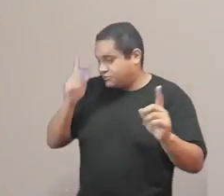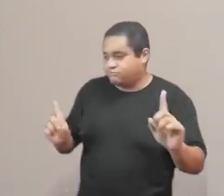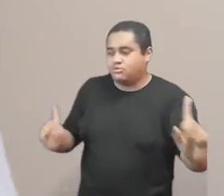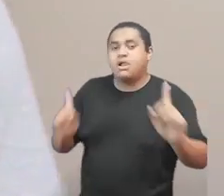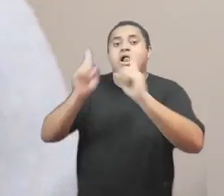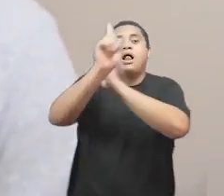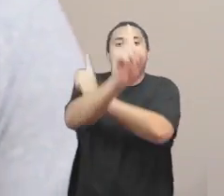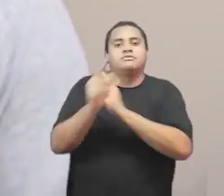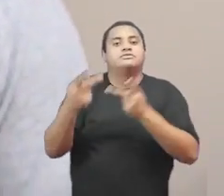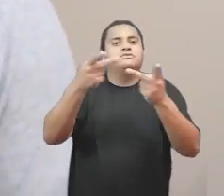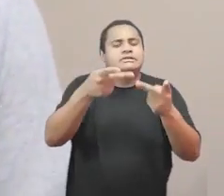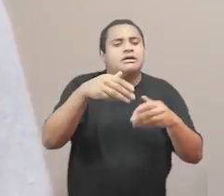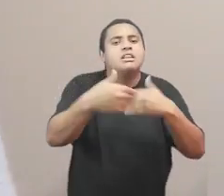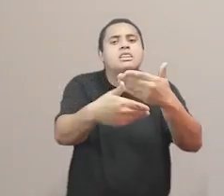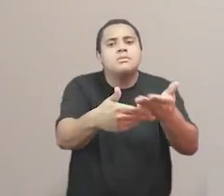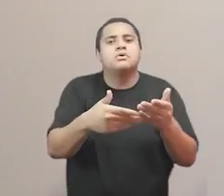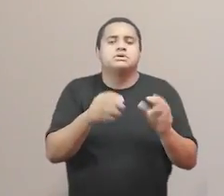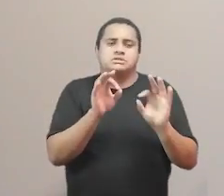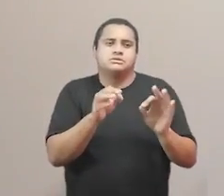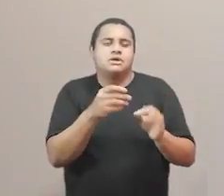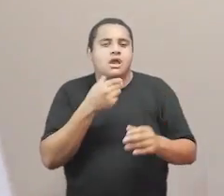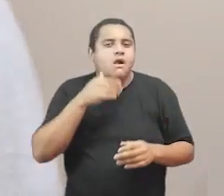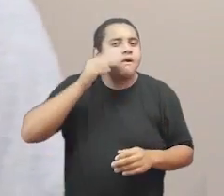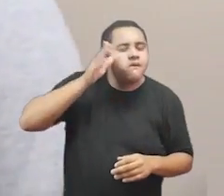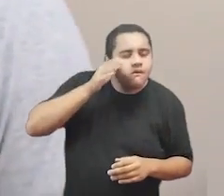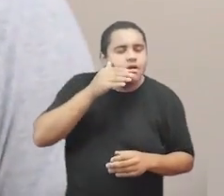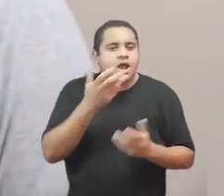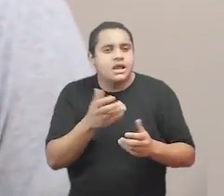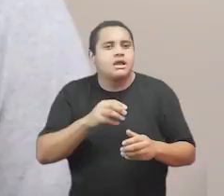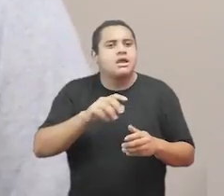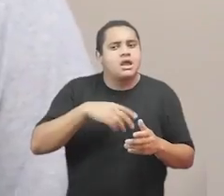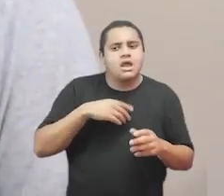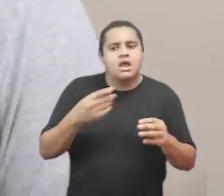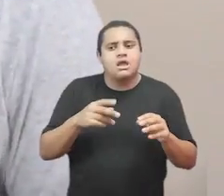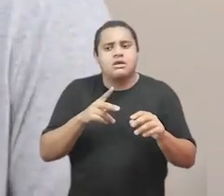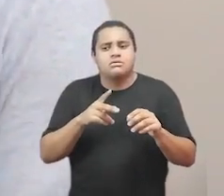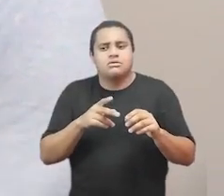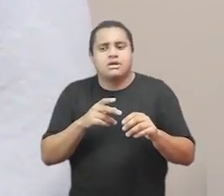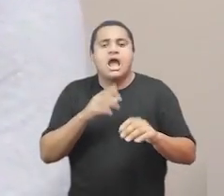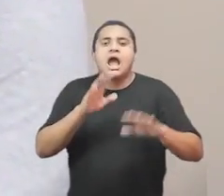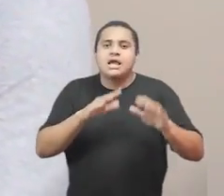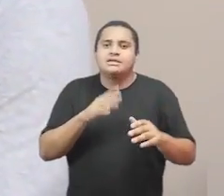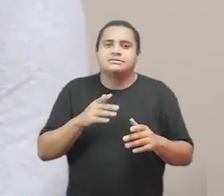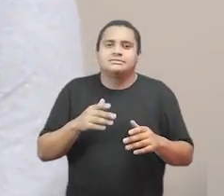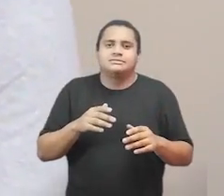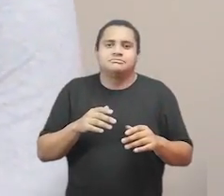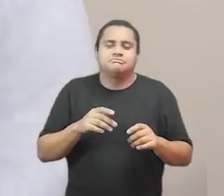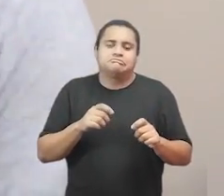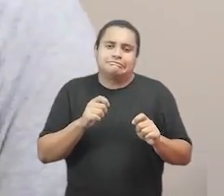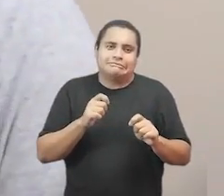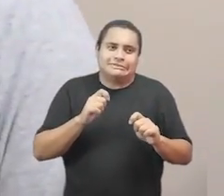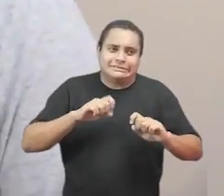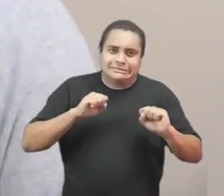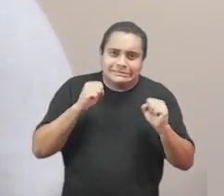lá, provavelmente com o tempo, se a gente quiser, a gente estica a bicha, tem que suar um pouquinho pra esticar,